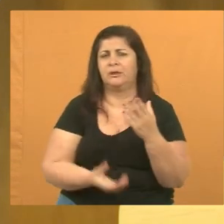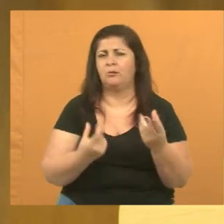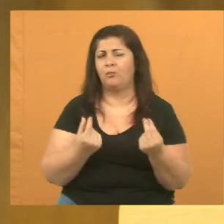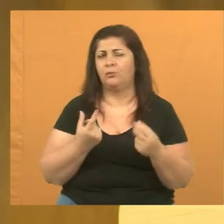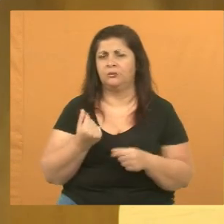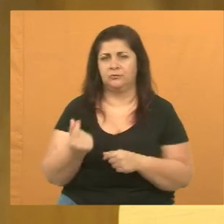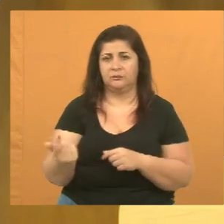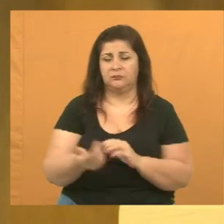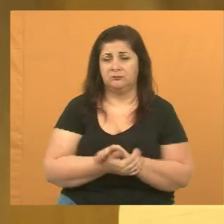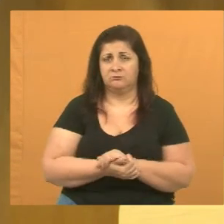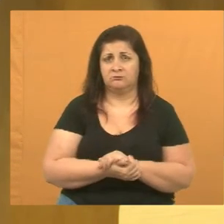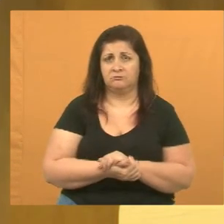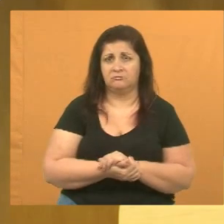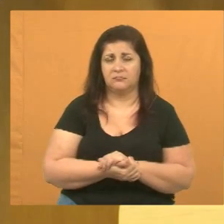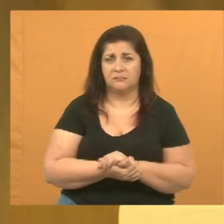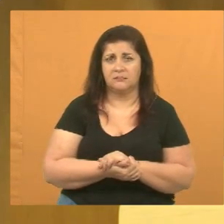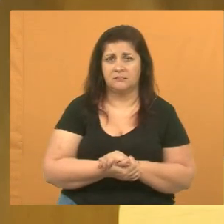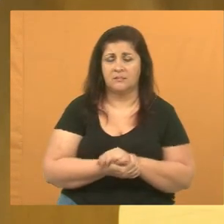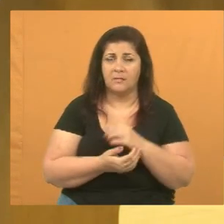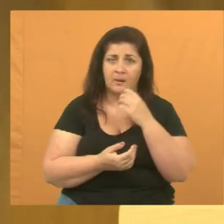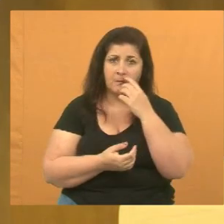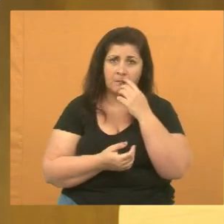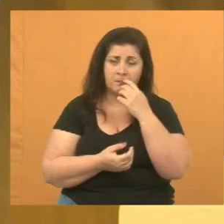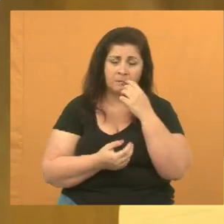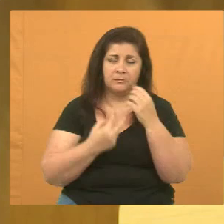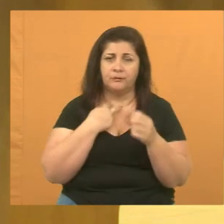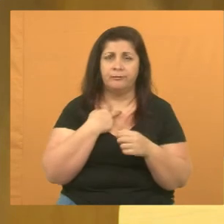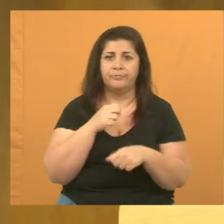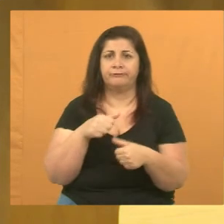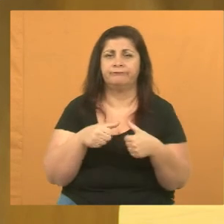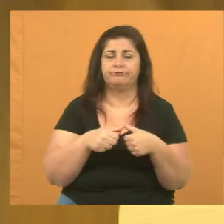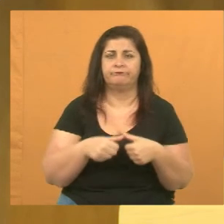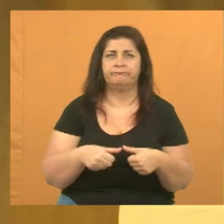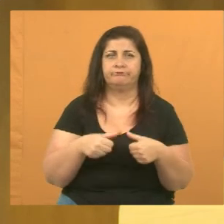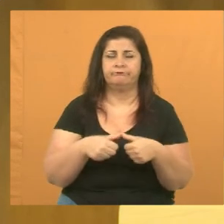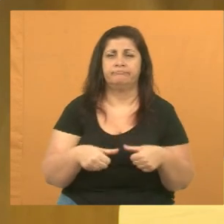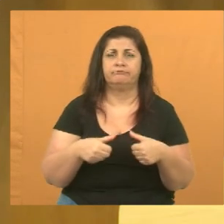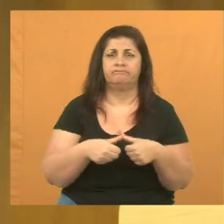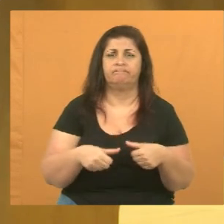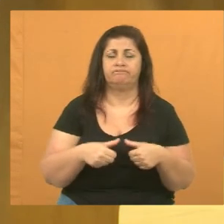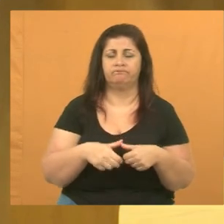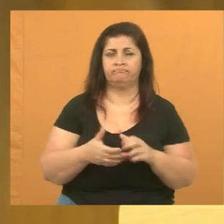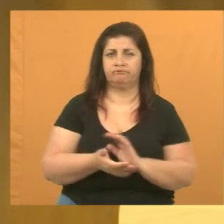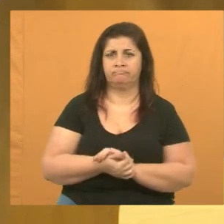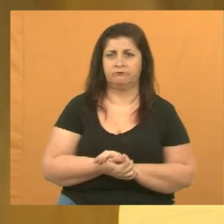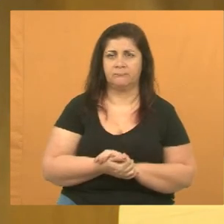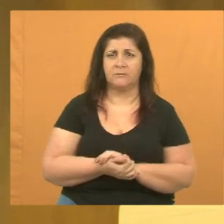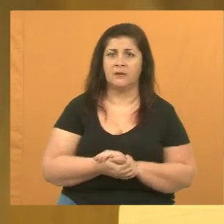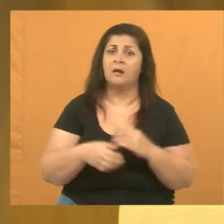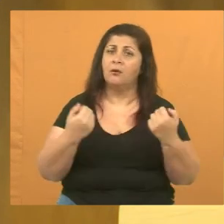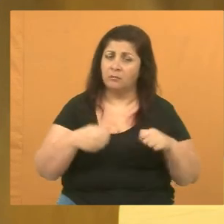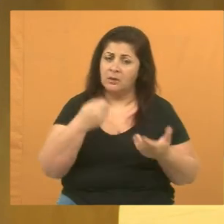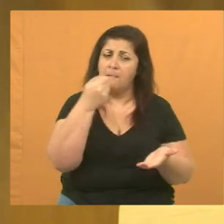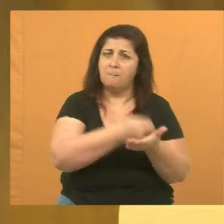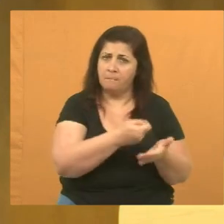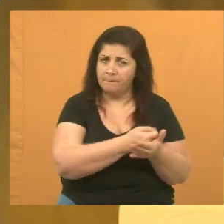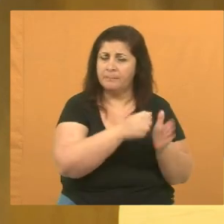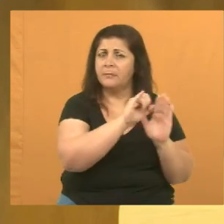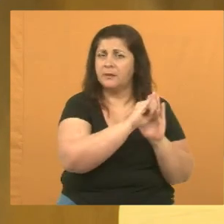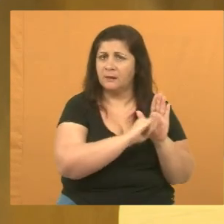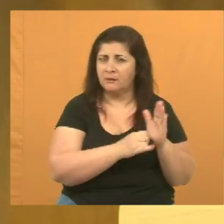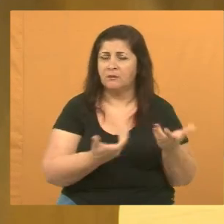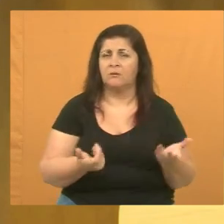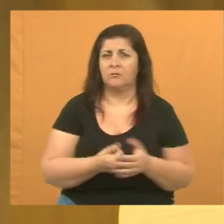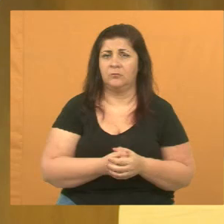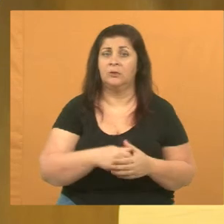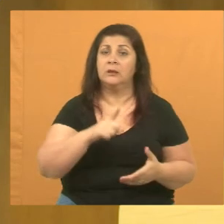dinheiro. Nós não dá para fazer, para ficar nisso aqui, dizendo isso aqui. Não, tem que pagar o imposto, tem que ter essa